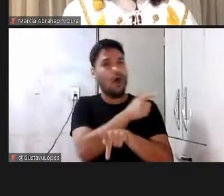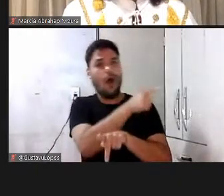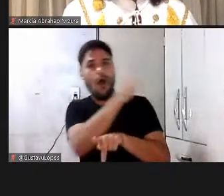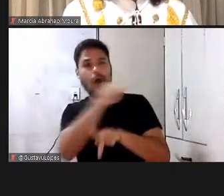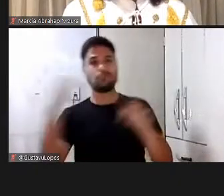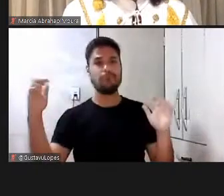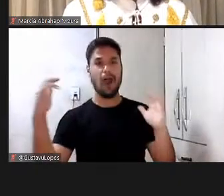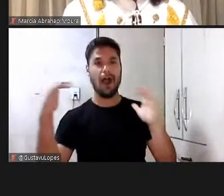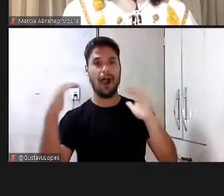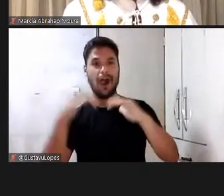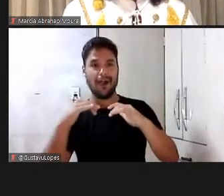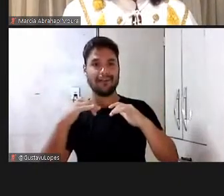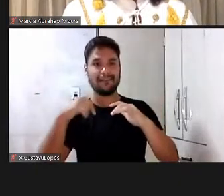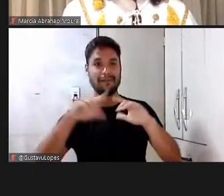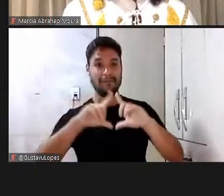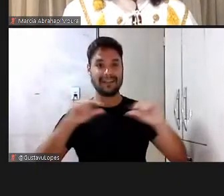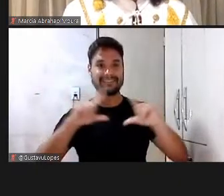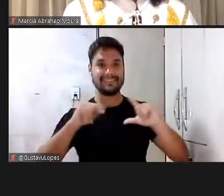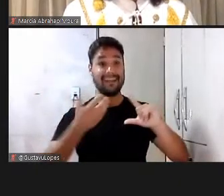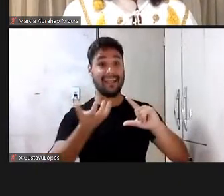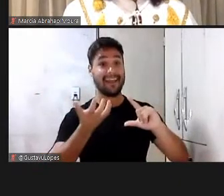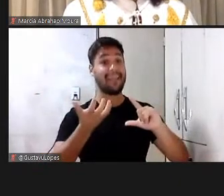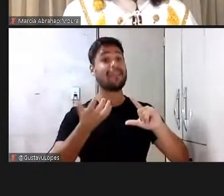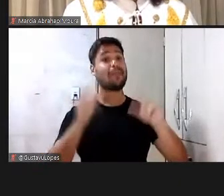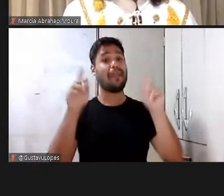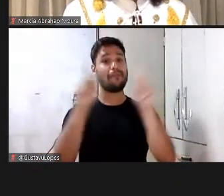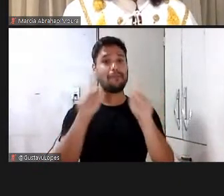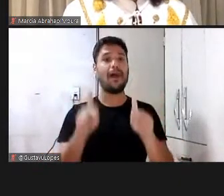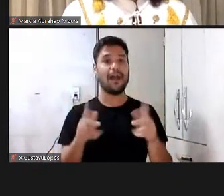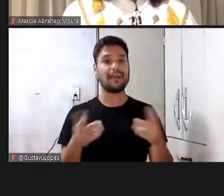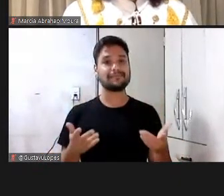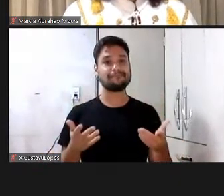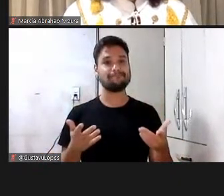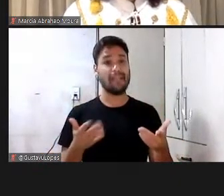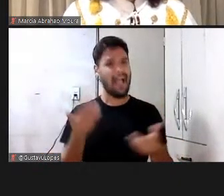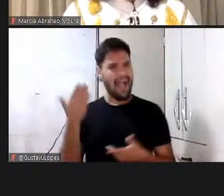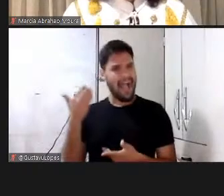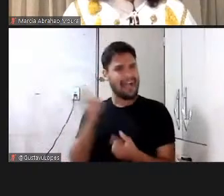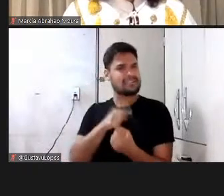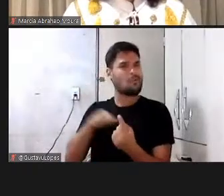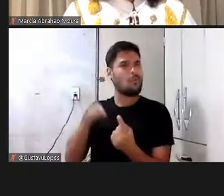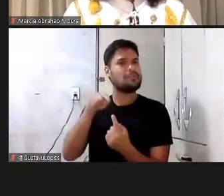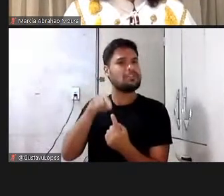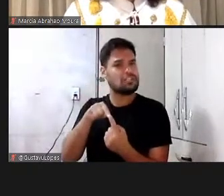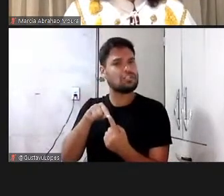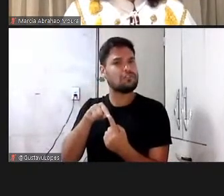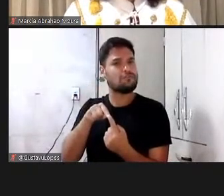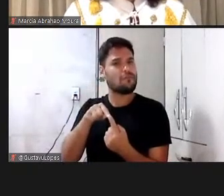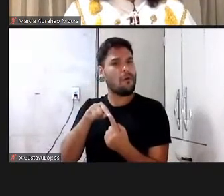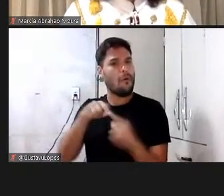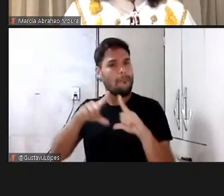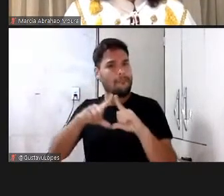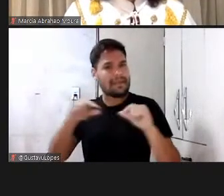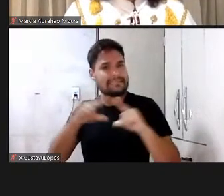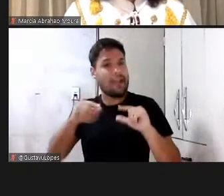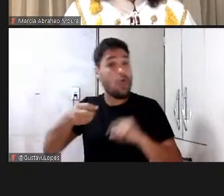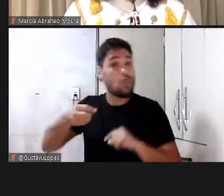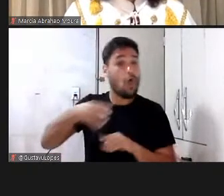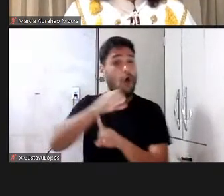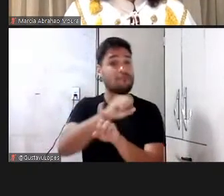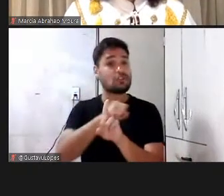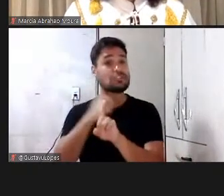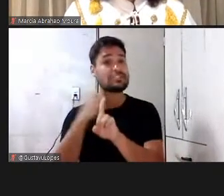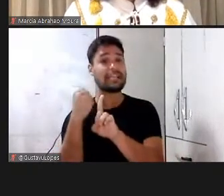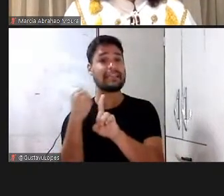desejo de paz. A intenção era que Brasília projetasse uma nova concepção de sociedade,